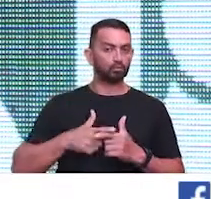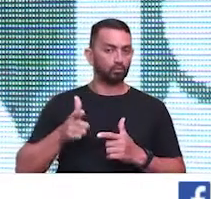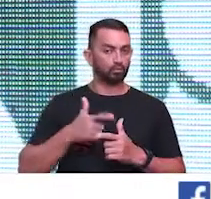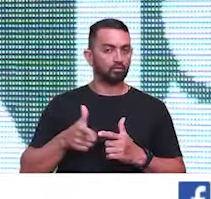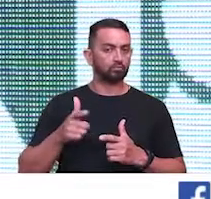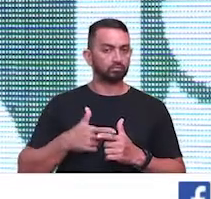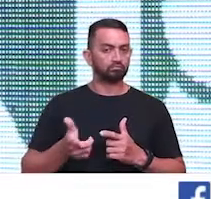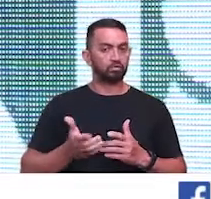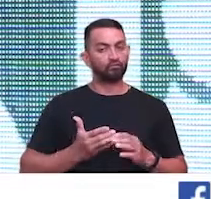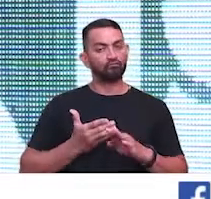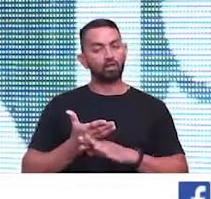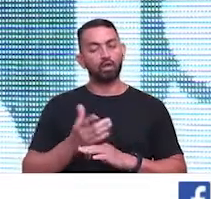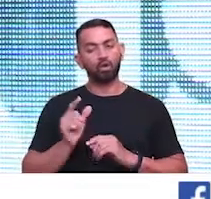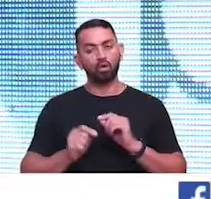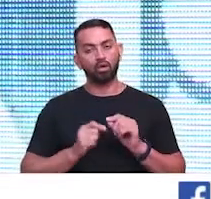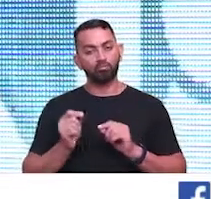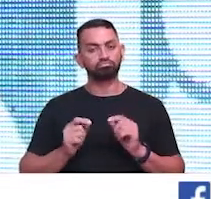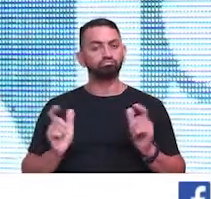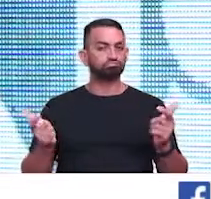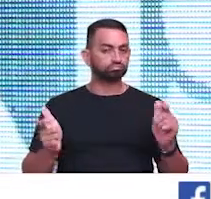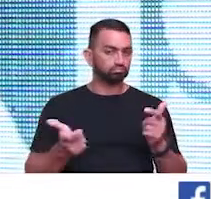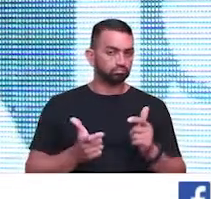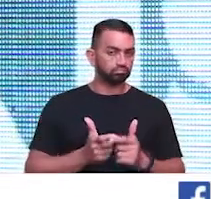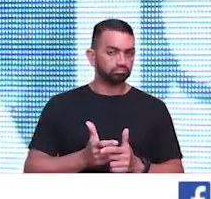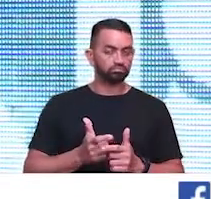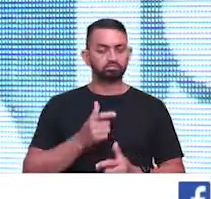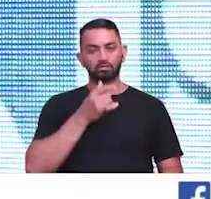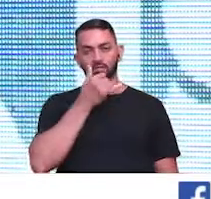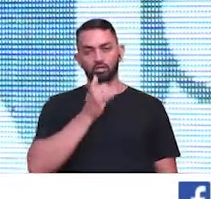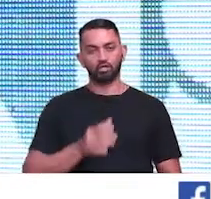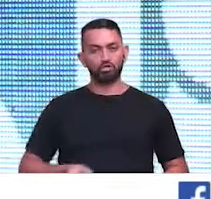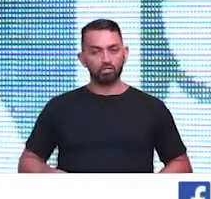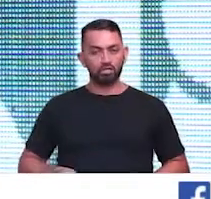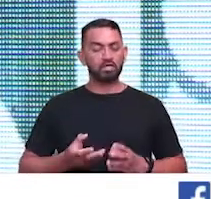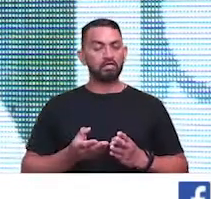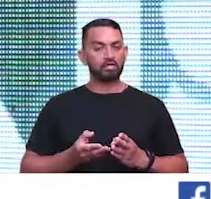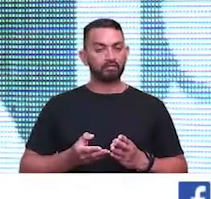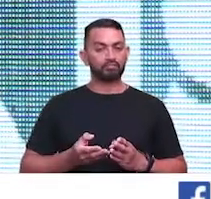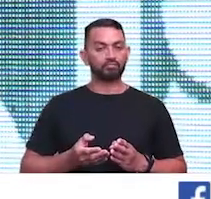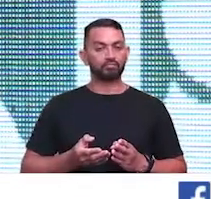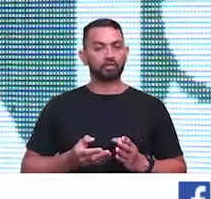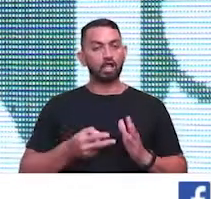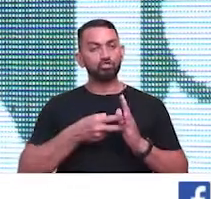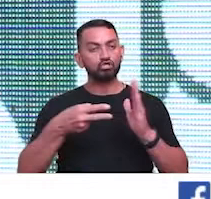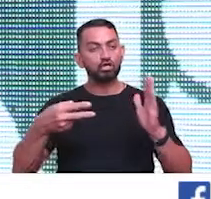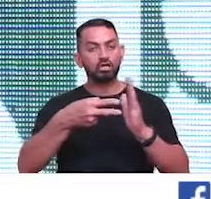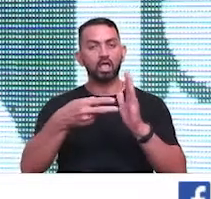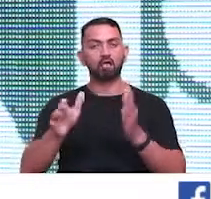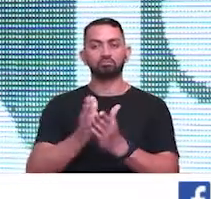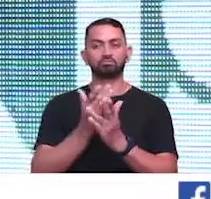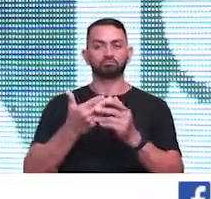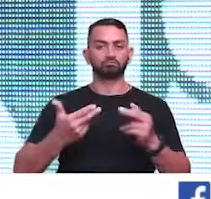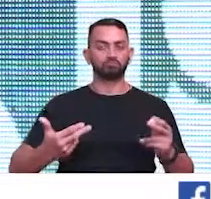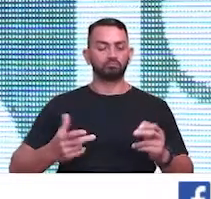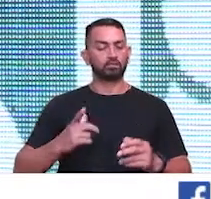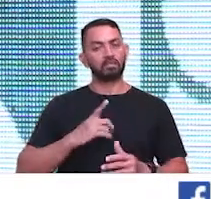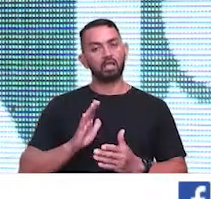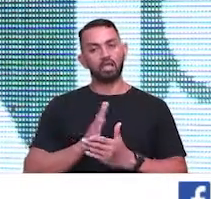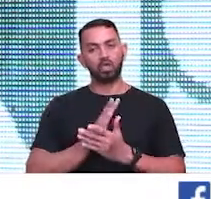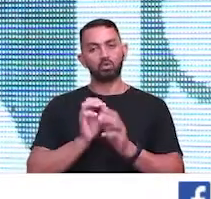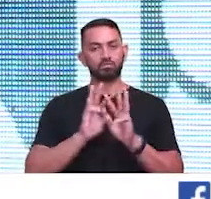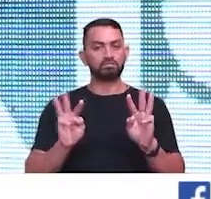de bem está passando por um problema Tenta aí fazer uma redução no consumo da sua energia de repente desligando alguns